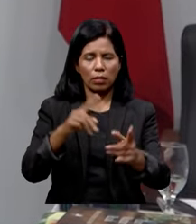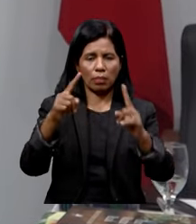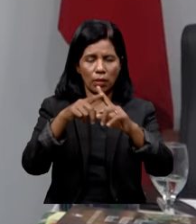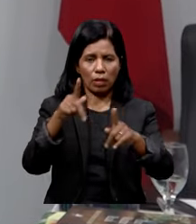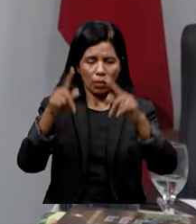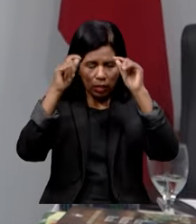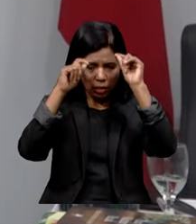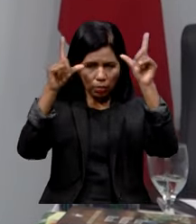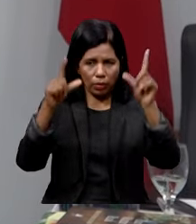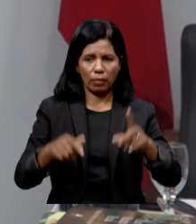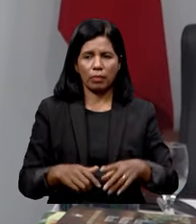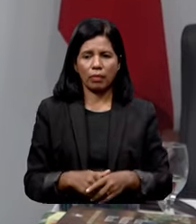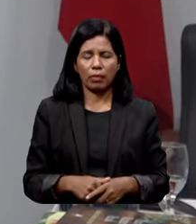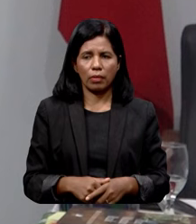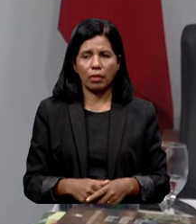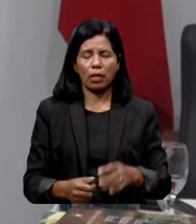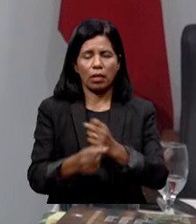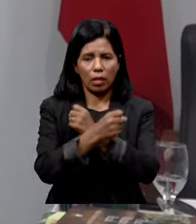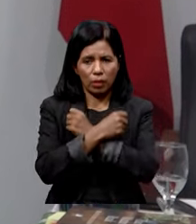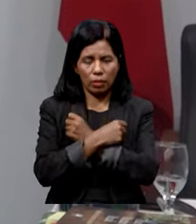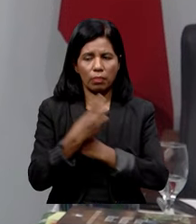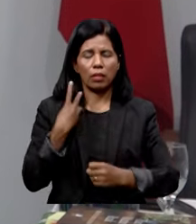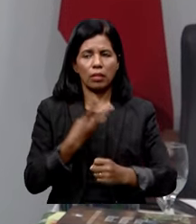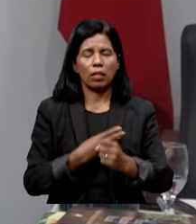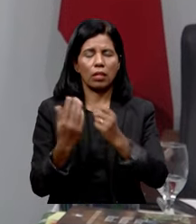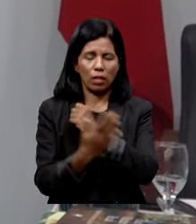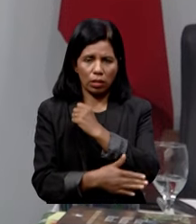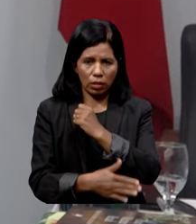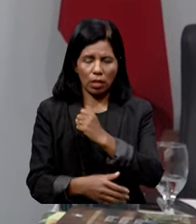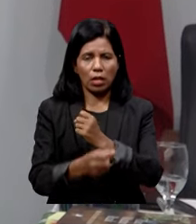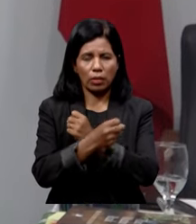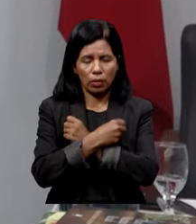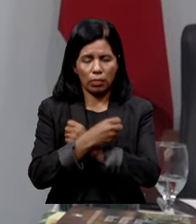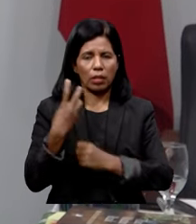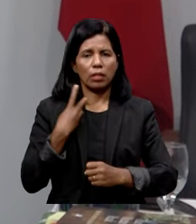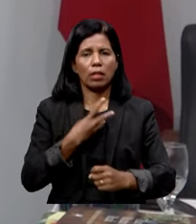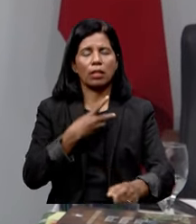Macaigane. Há dormido no Rhein, há dormido no povo.